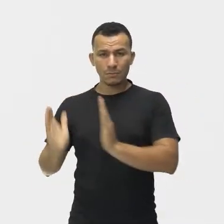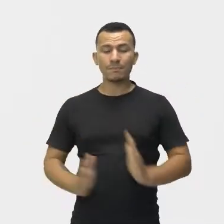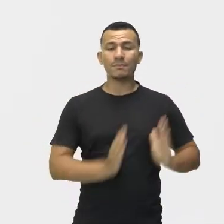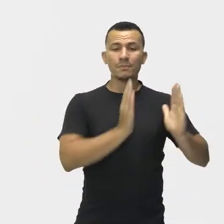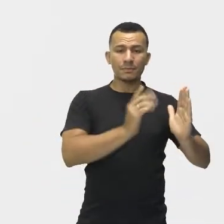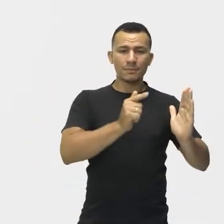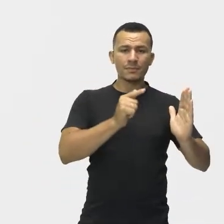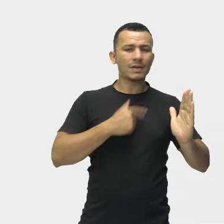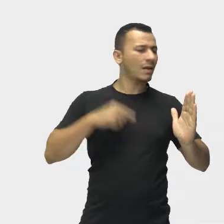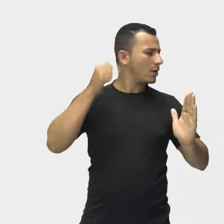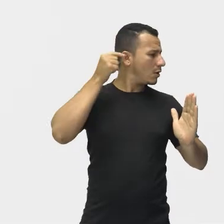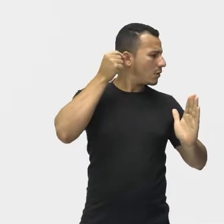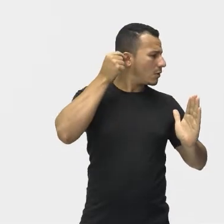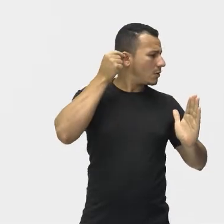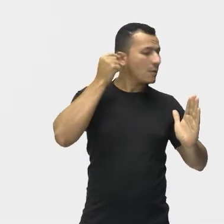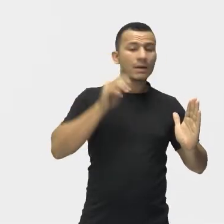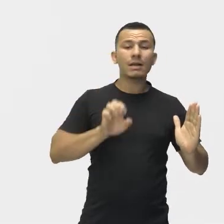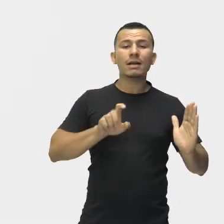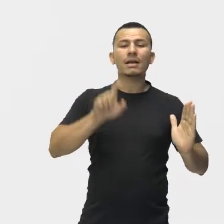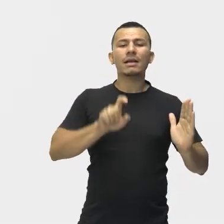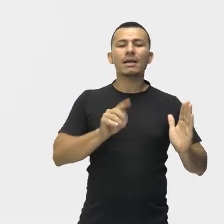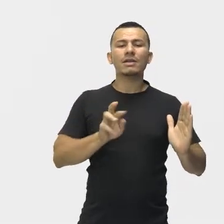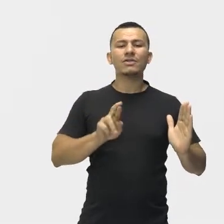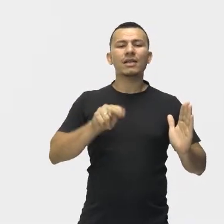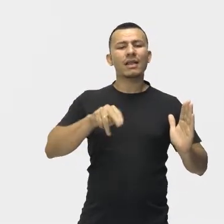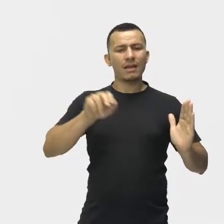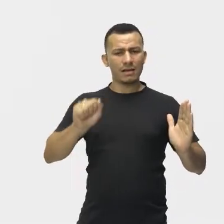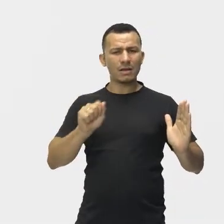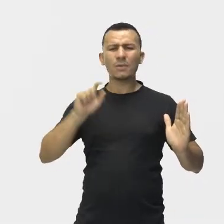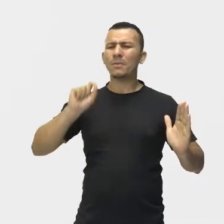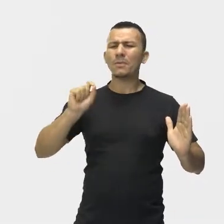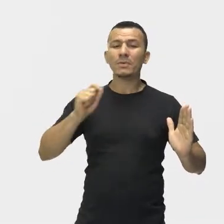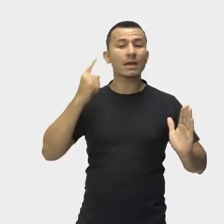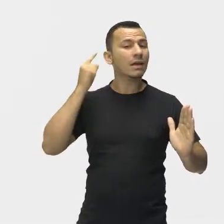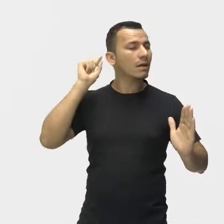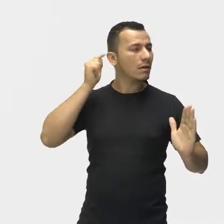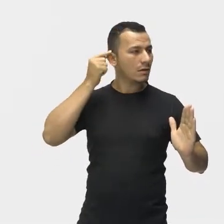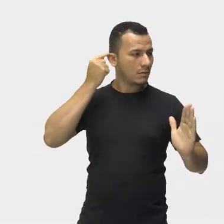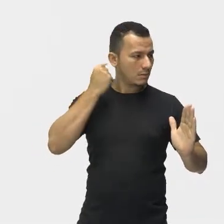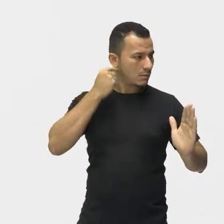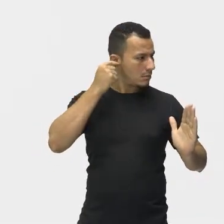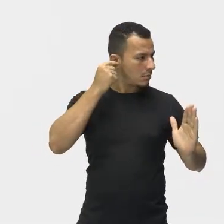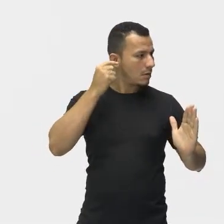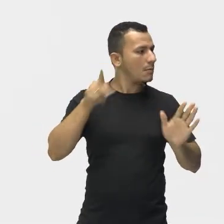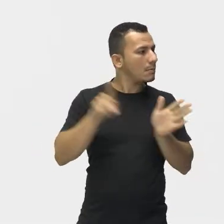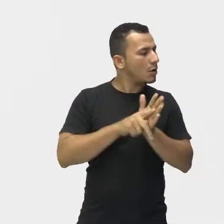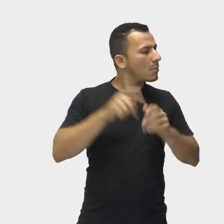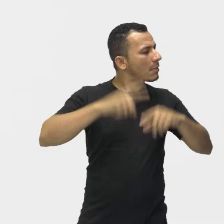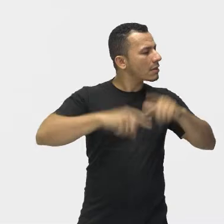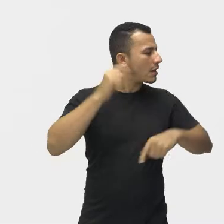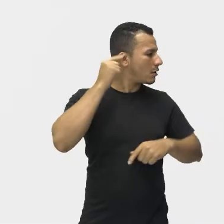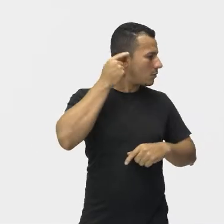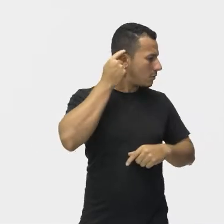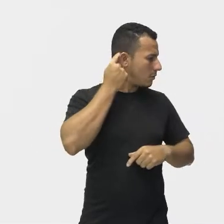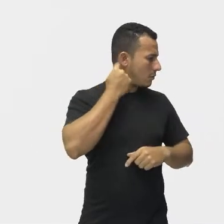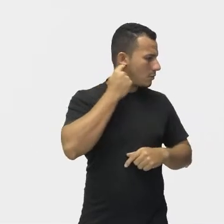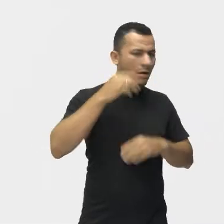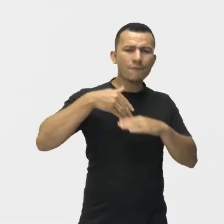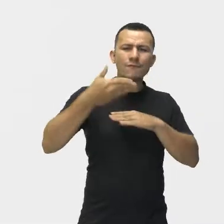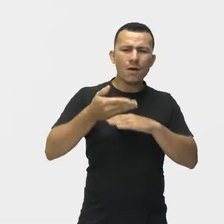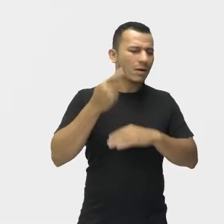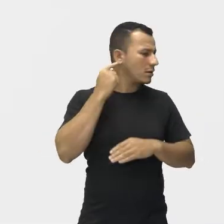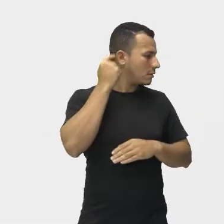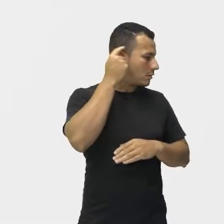orelha externa, olha só, aqui na imagem a orelha externa corresponde a essa porção aqui, dessa parte aí da nossa orelha, essa parte de fora,